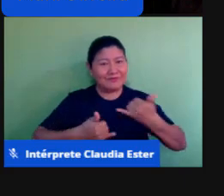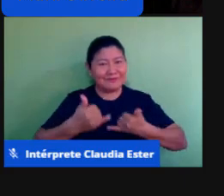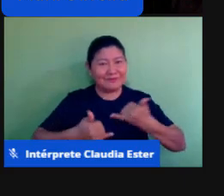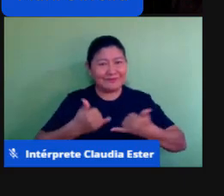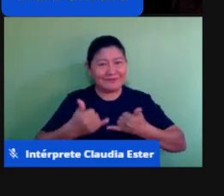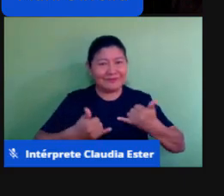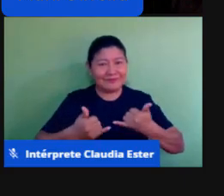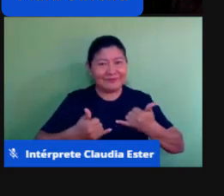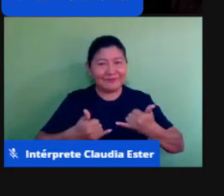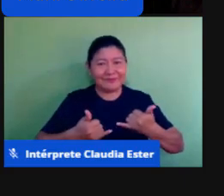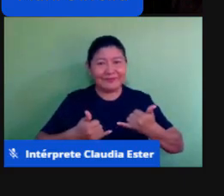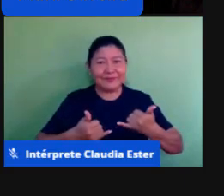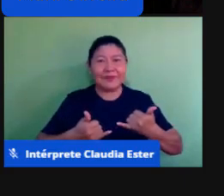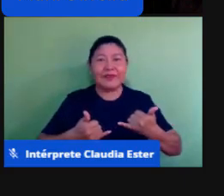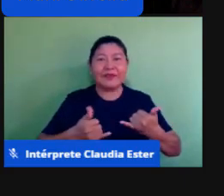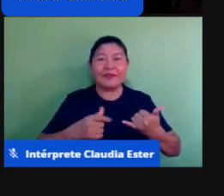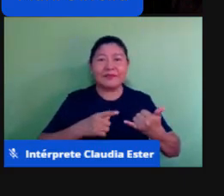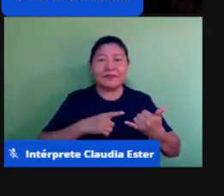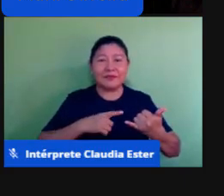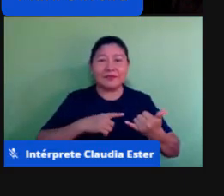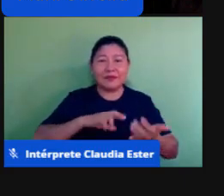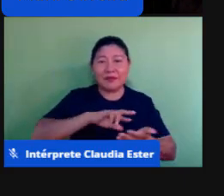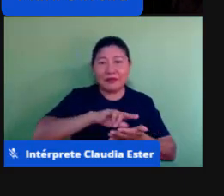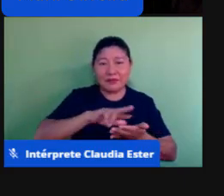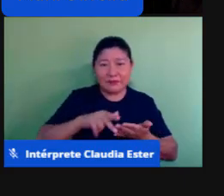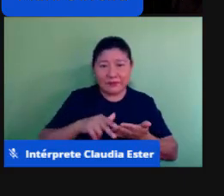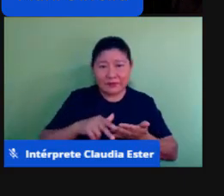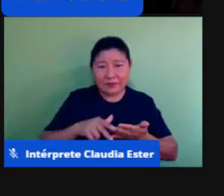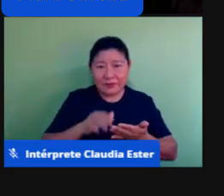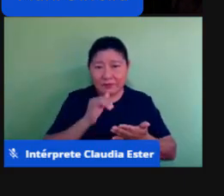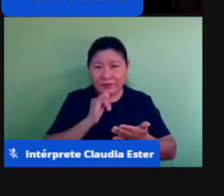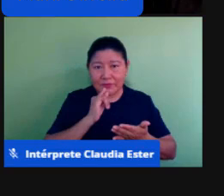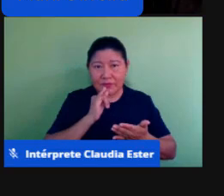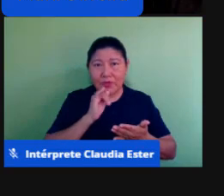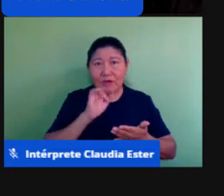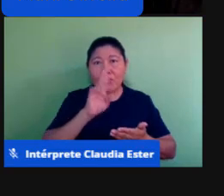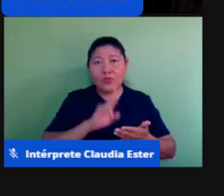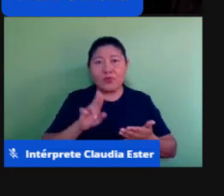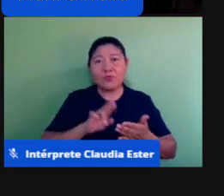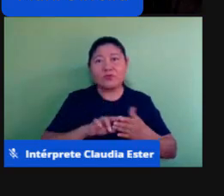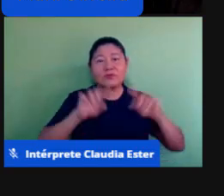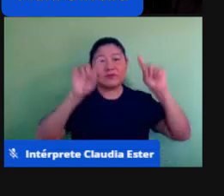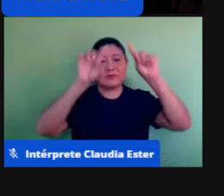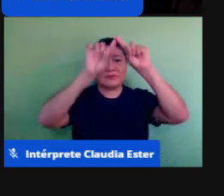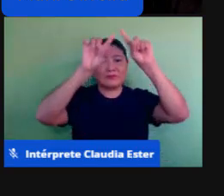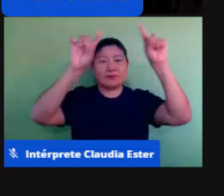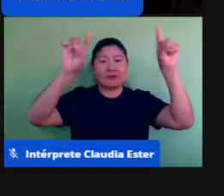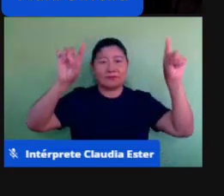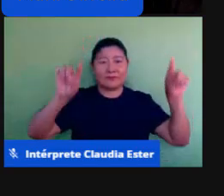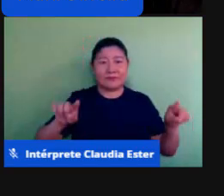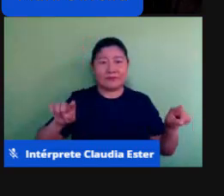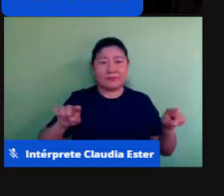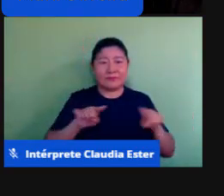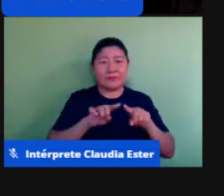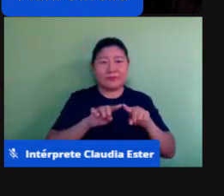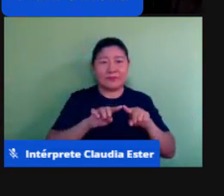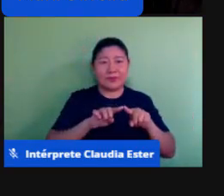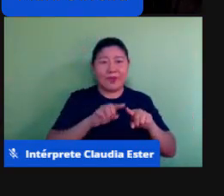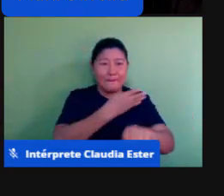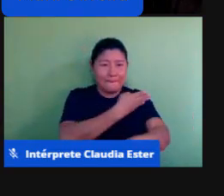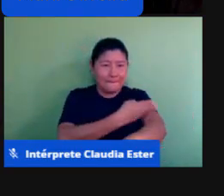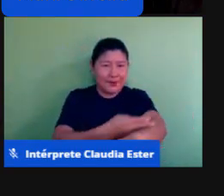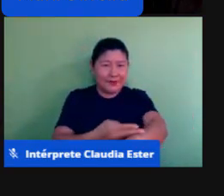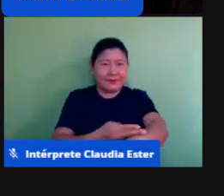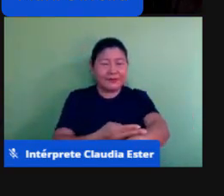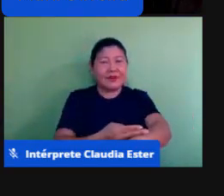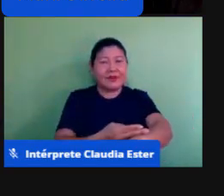o Jamboard. O Jamboard nada mais é que um quadro branco. Então, nesse quadro branco, você consegue tanto